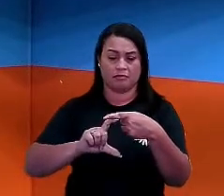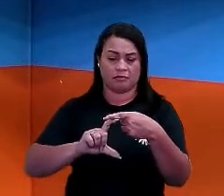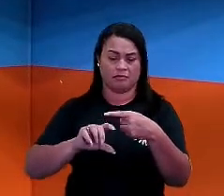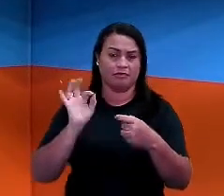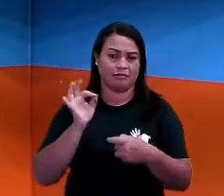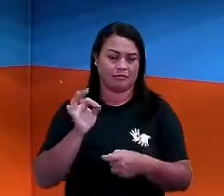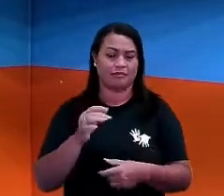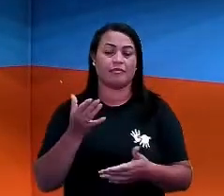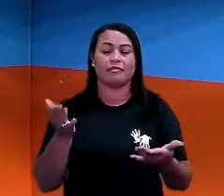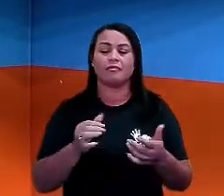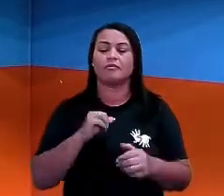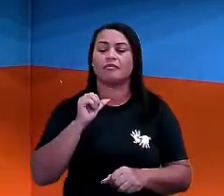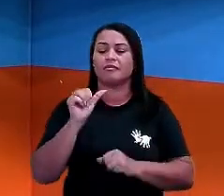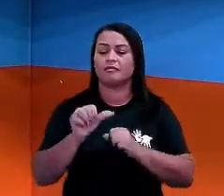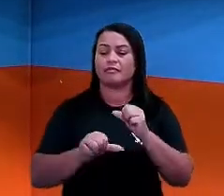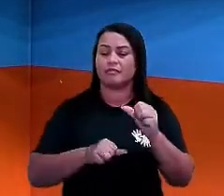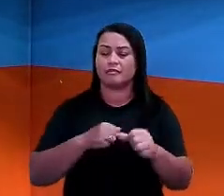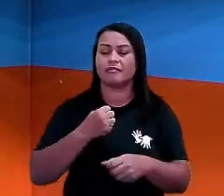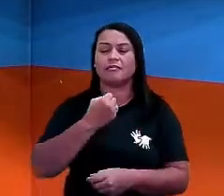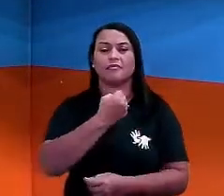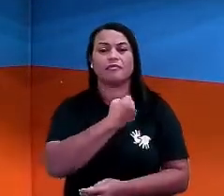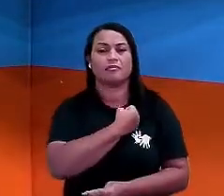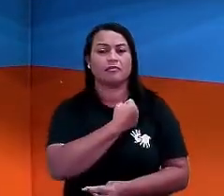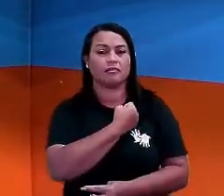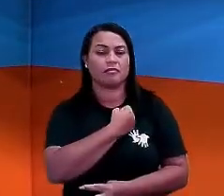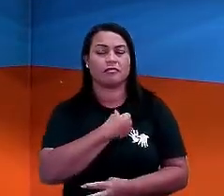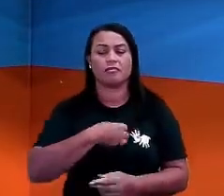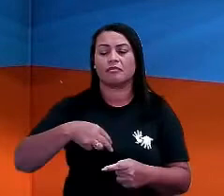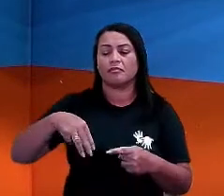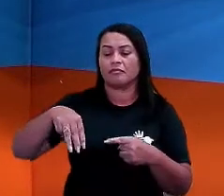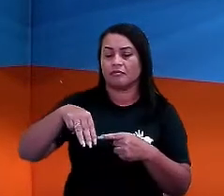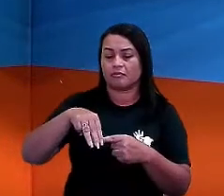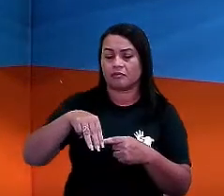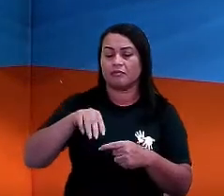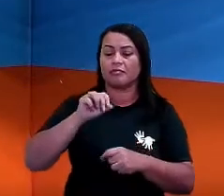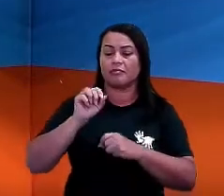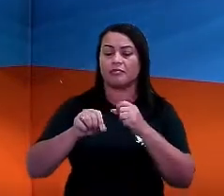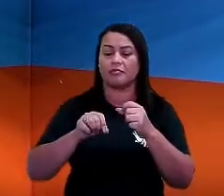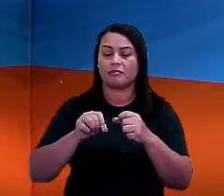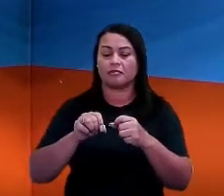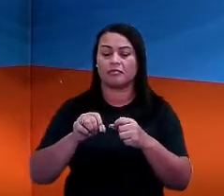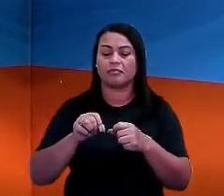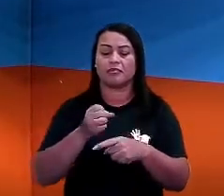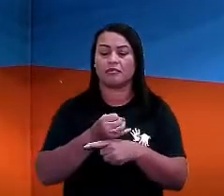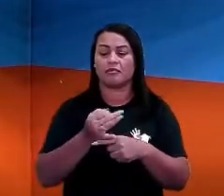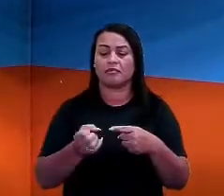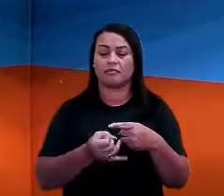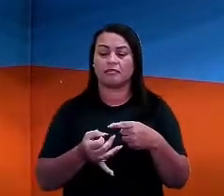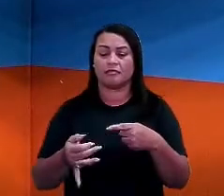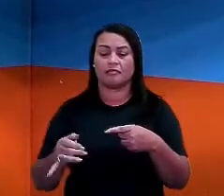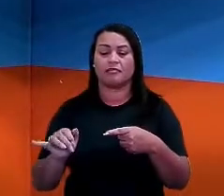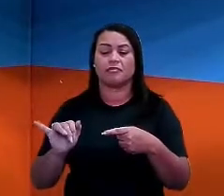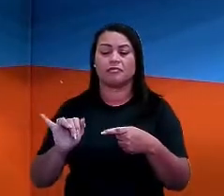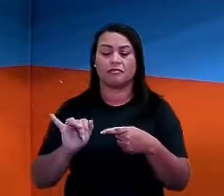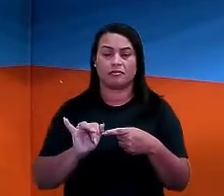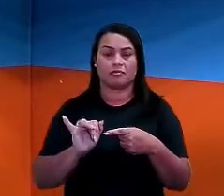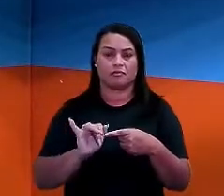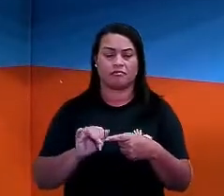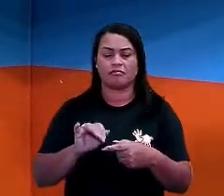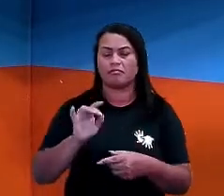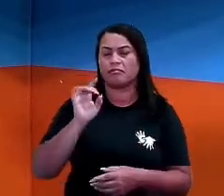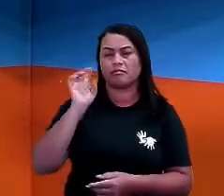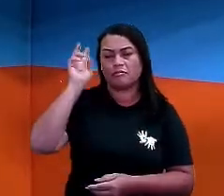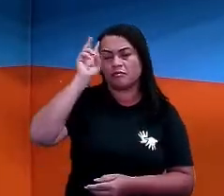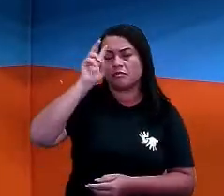aí a gente vai transformar números mistos em frações impróprias, tá? Só para a gente frisar, relembrar tudo